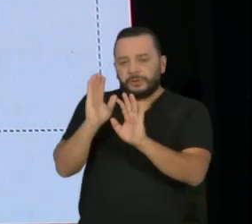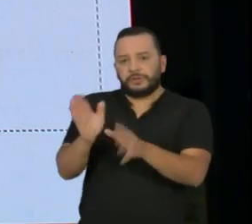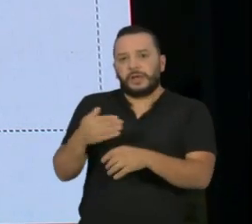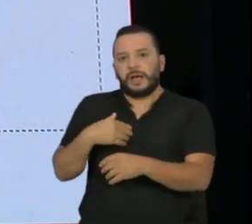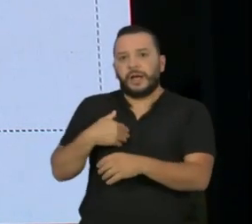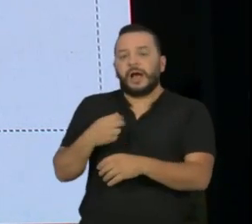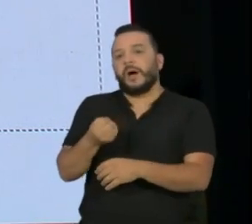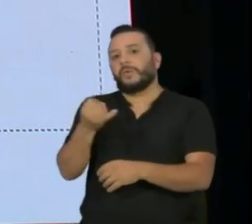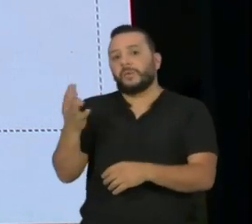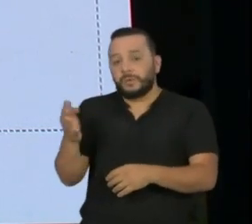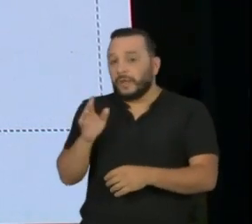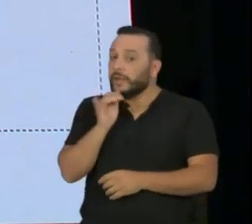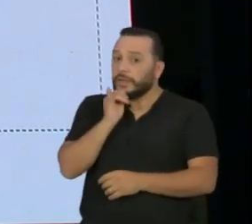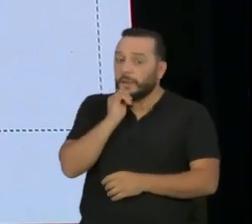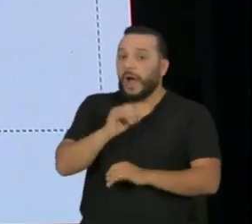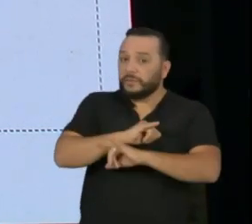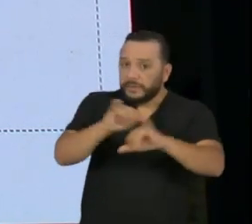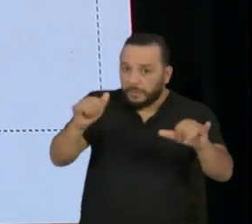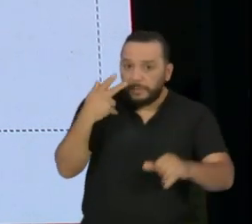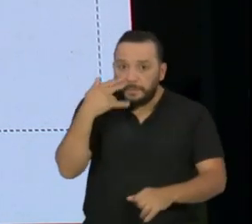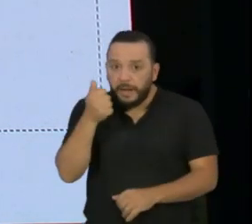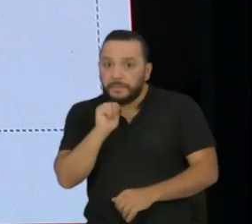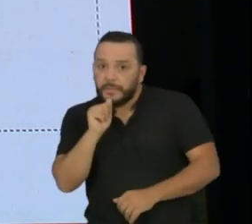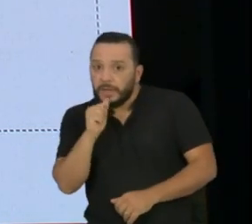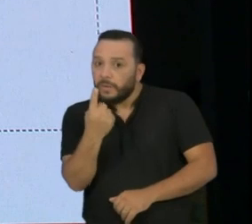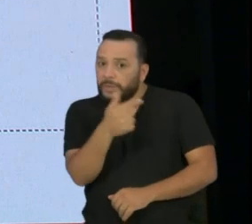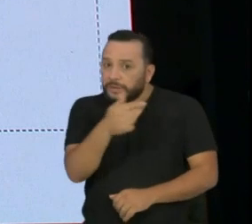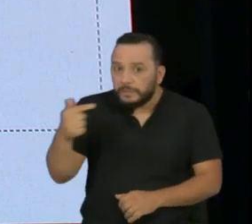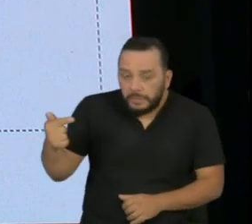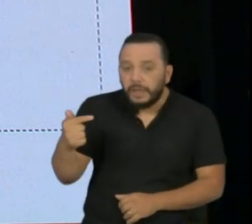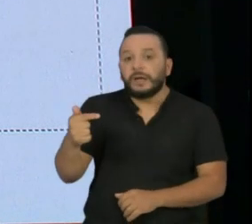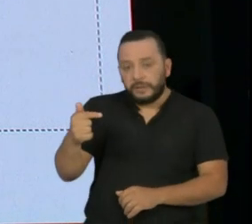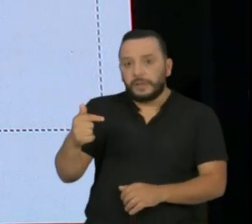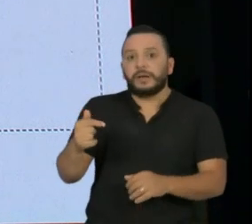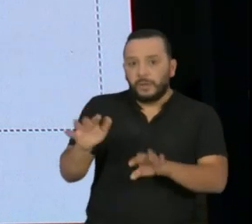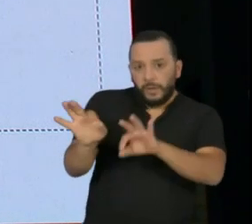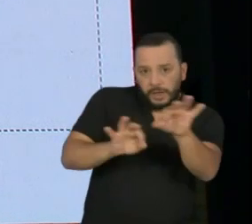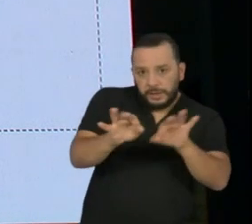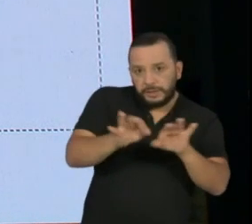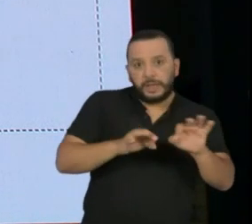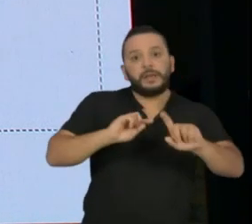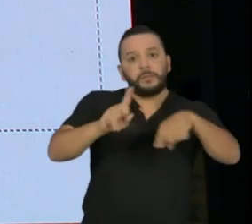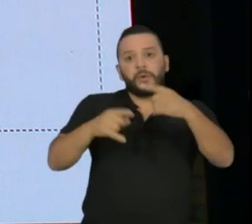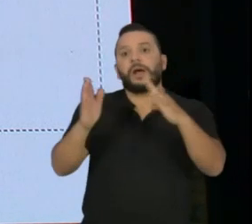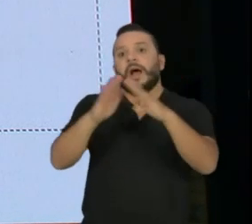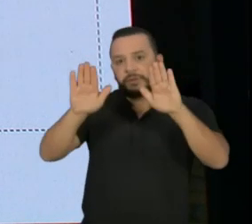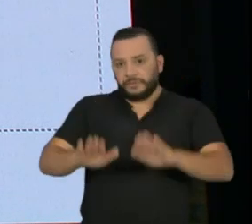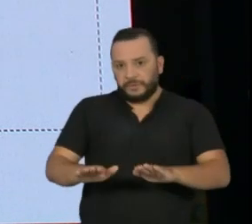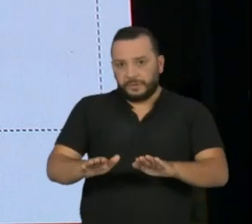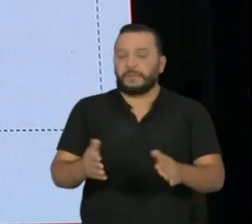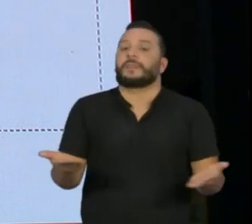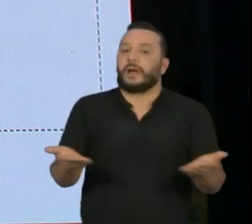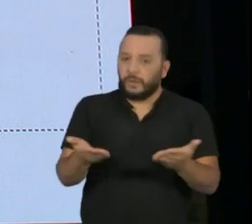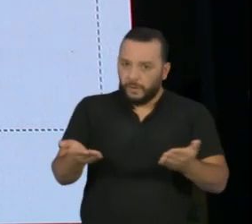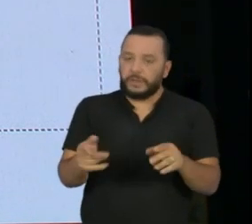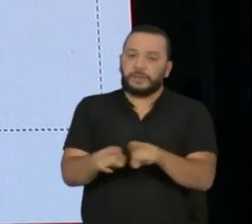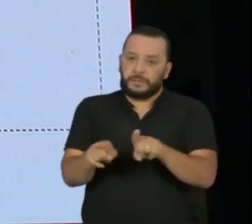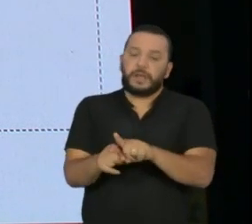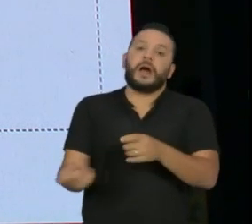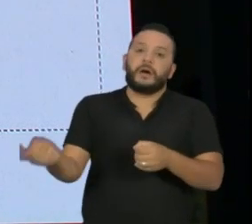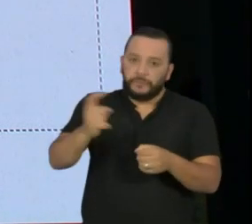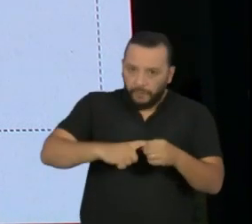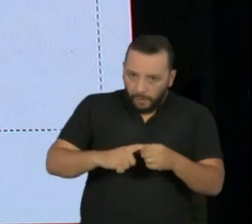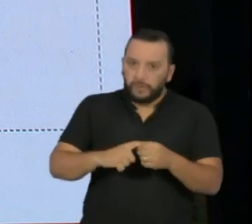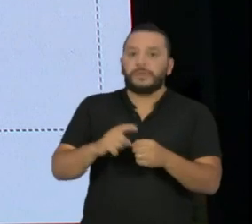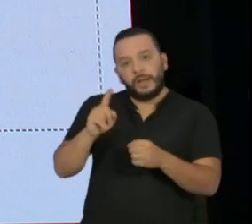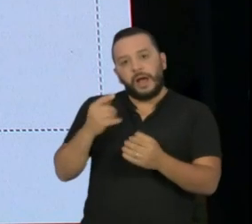que os pais teriam uma semana para se organizarem. Da mesma forma, já informamos que o retorno será